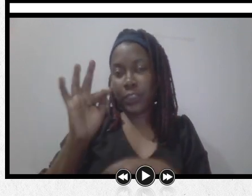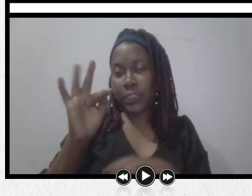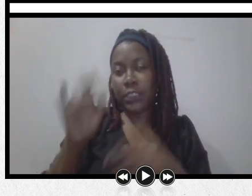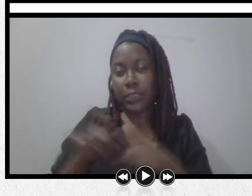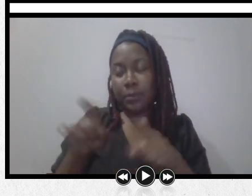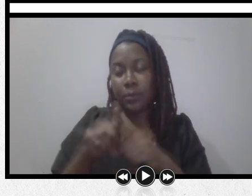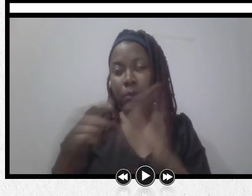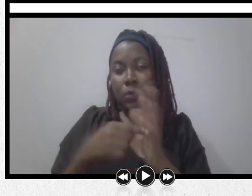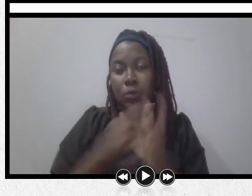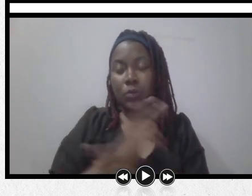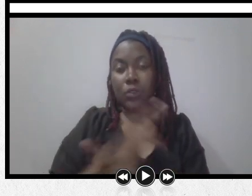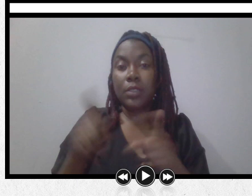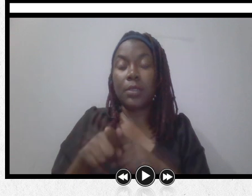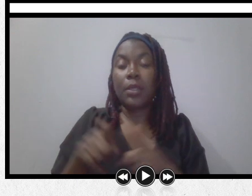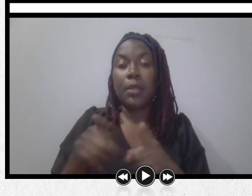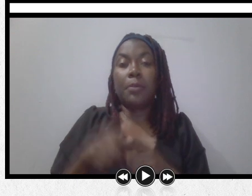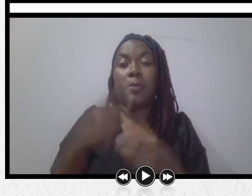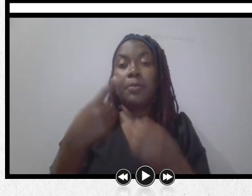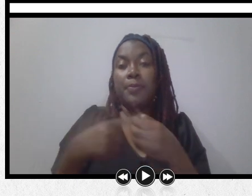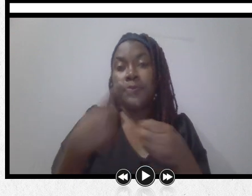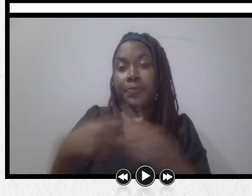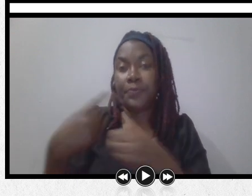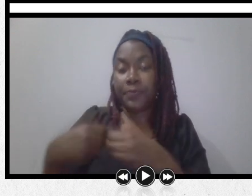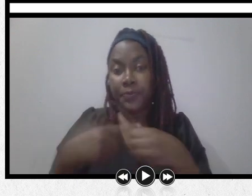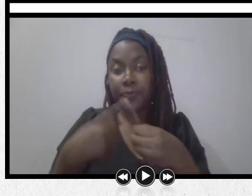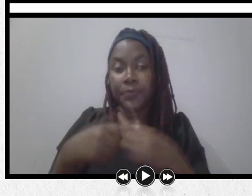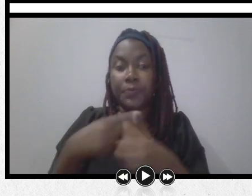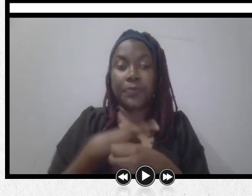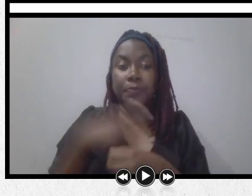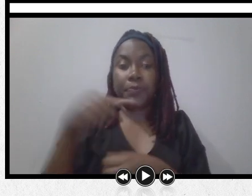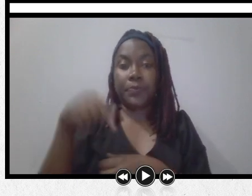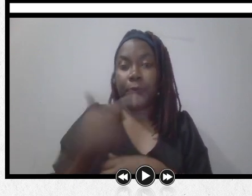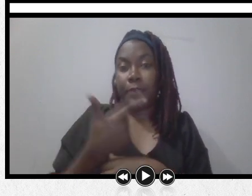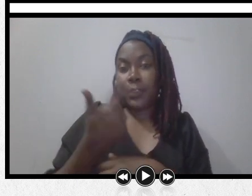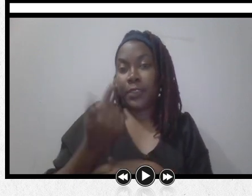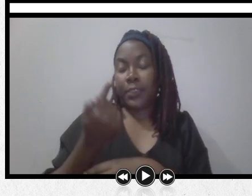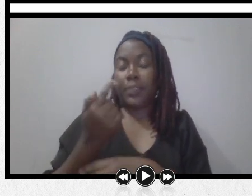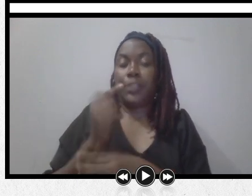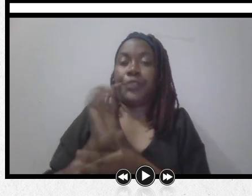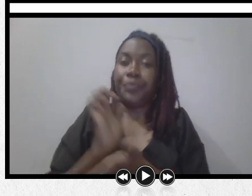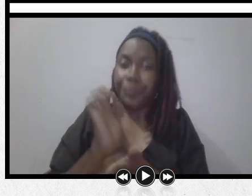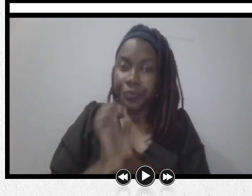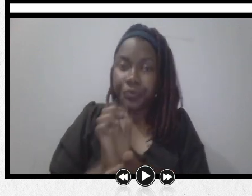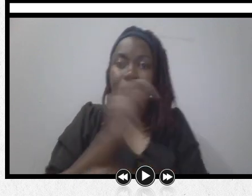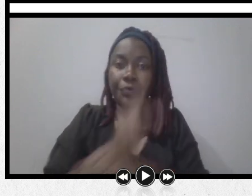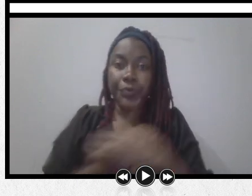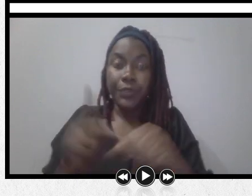diferenciador. E temos os municípios. Temos, então, aqui 27 estados da federação e